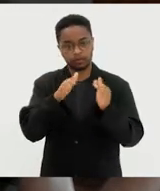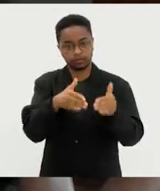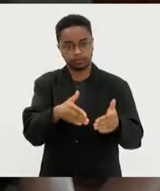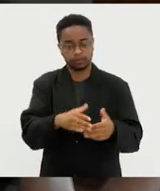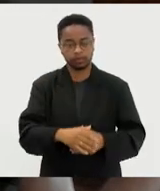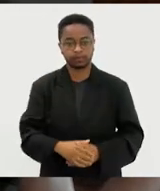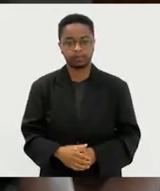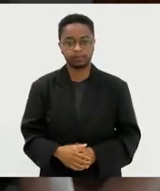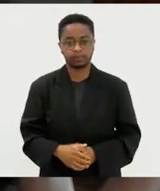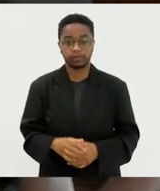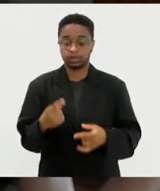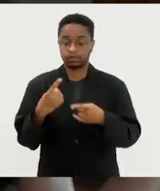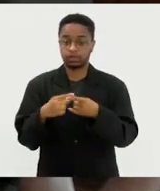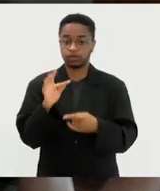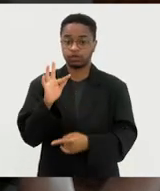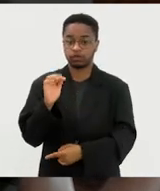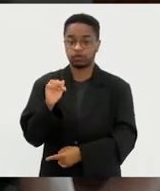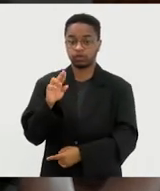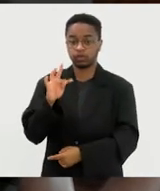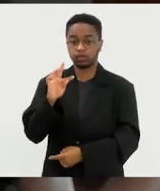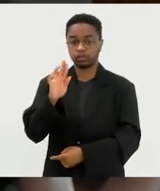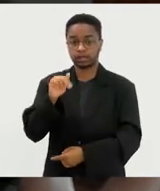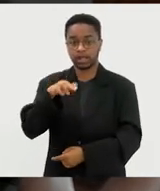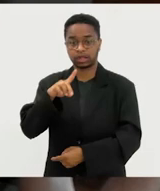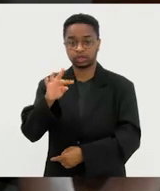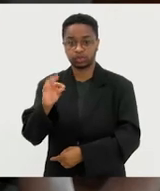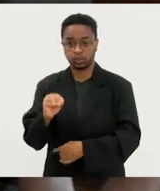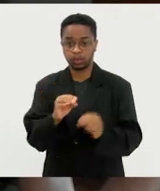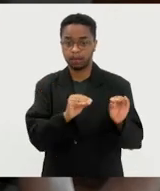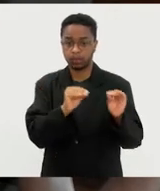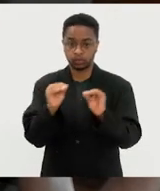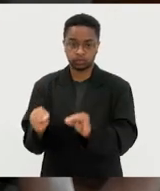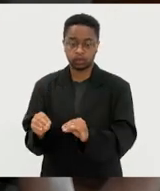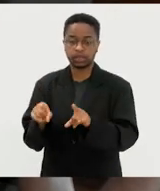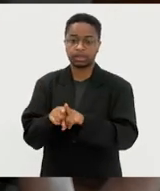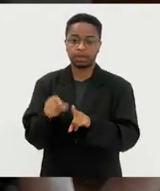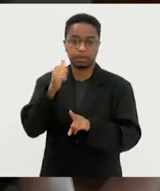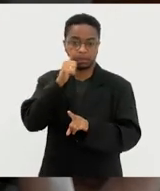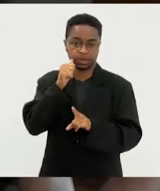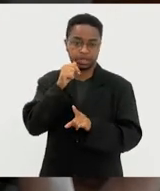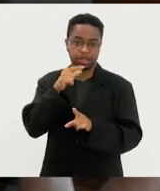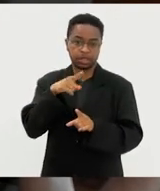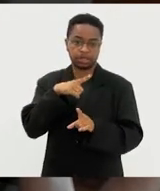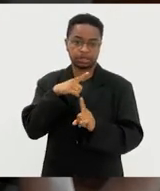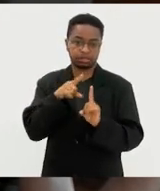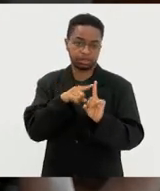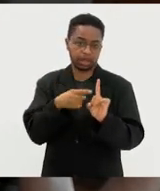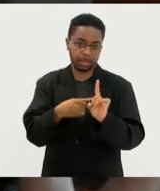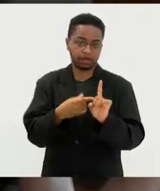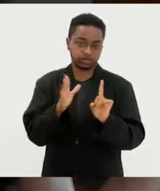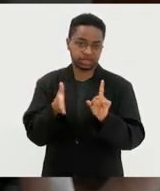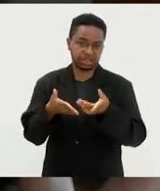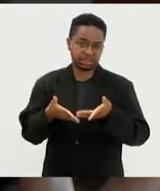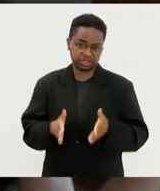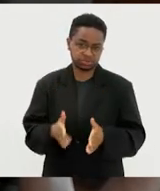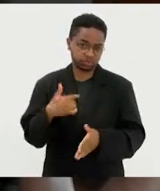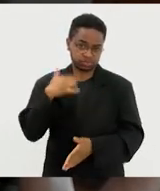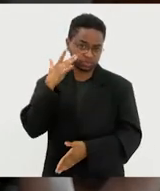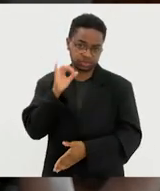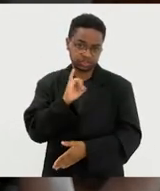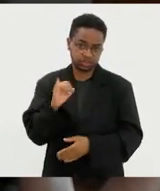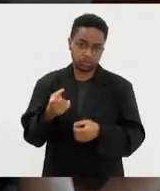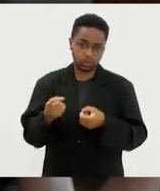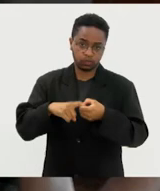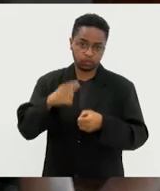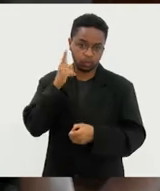o Fortunato não está mais lá, a moça que estava teve neném, não sei se já voltou, esqueci o nome dela.